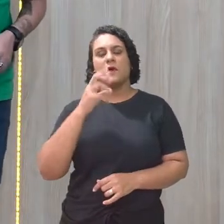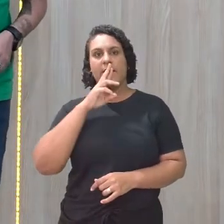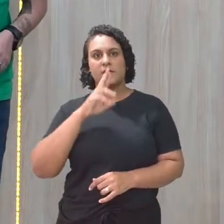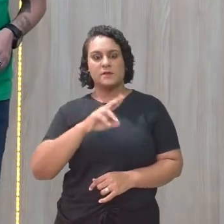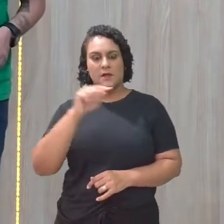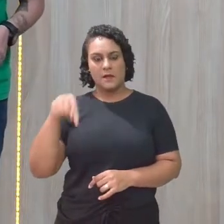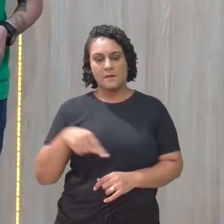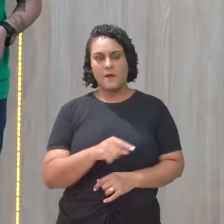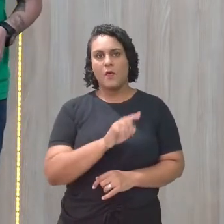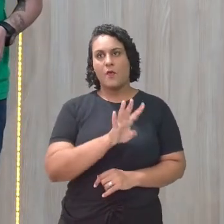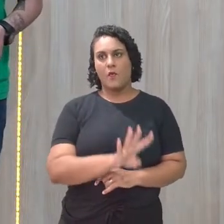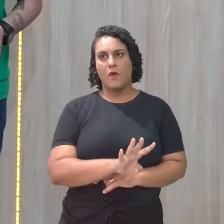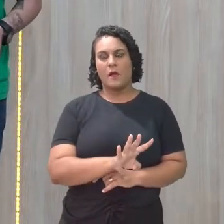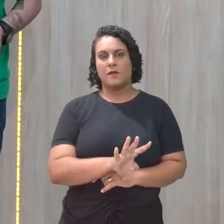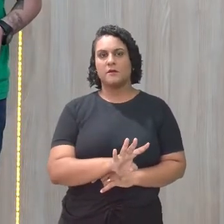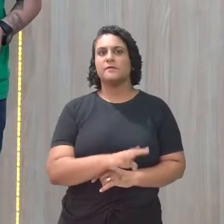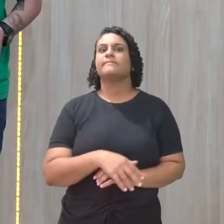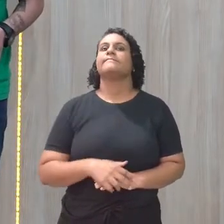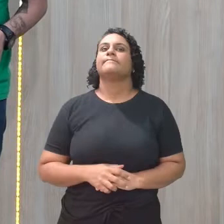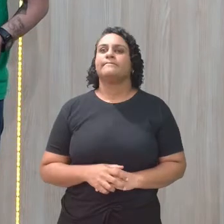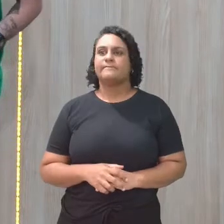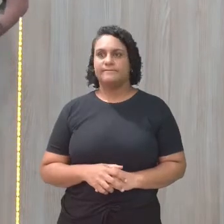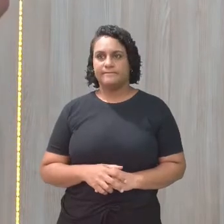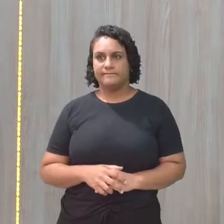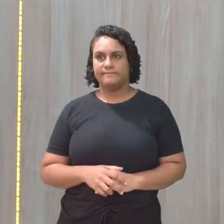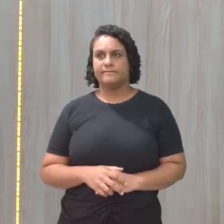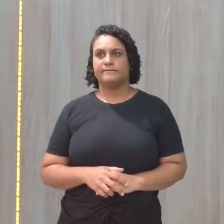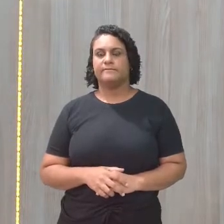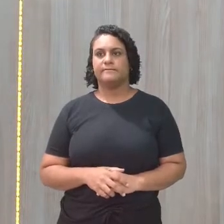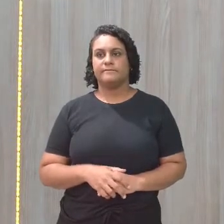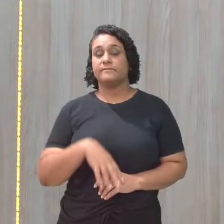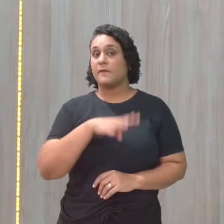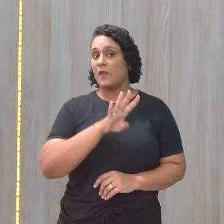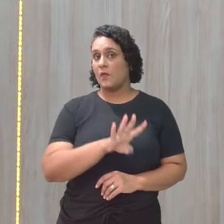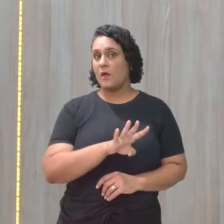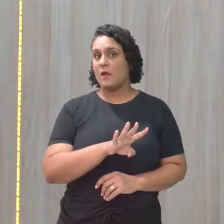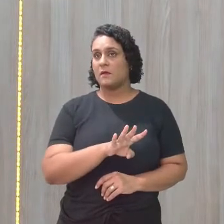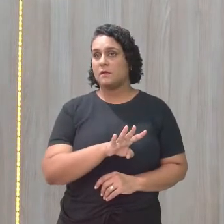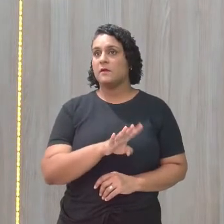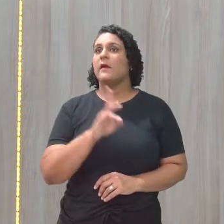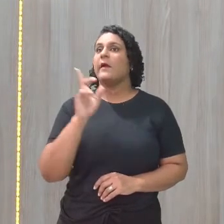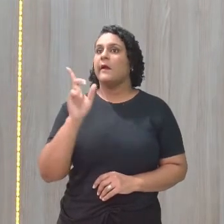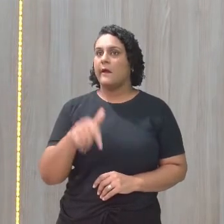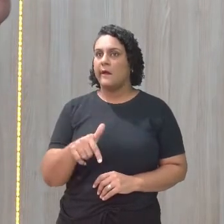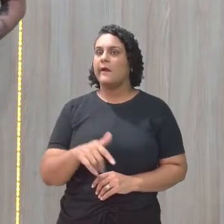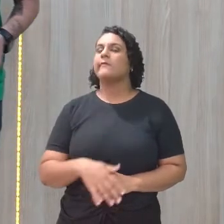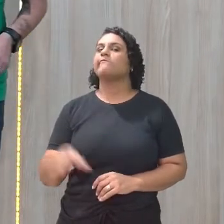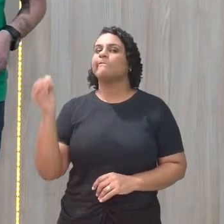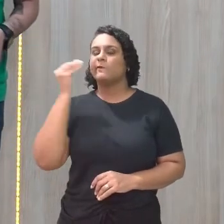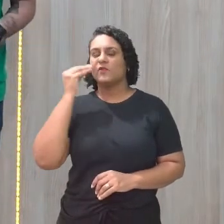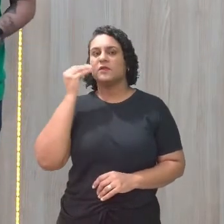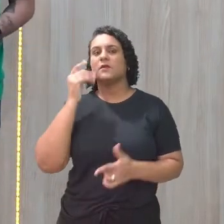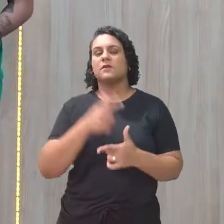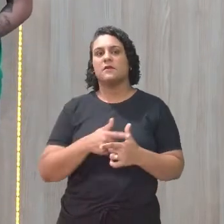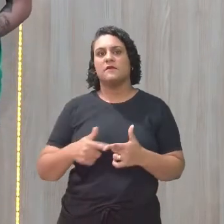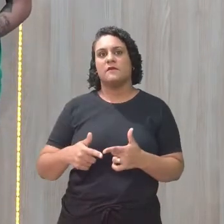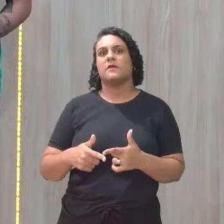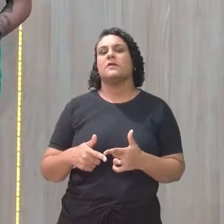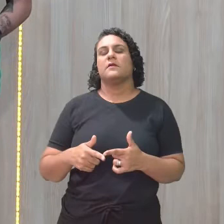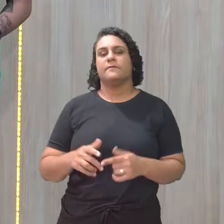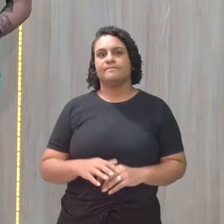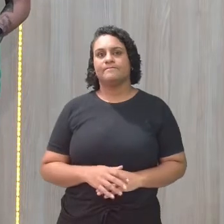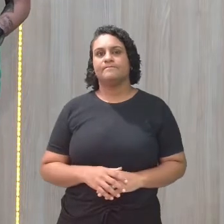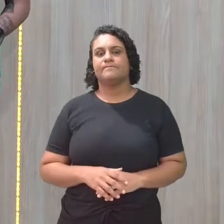aqui embaixo. 8 dividido por 2, 4. 4 vai ser o número que eu ainda vou tentar dividir pelos números primos